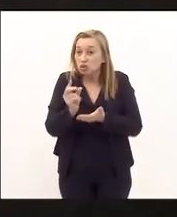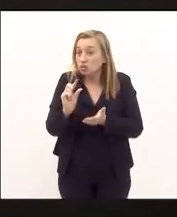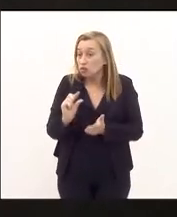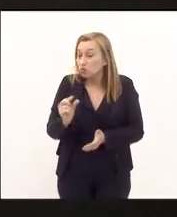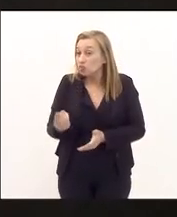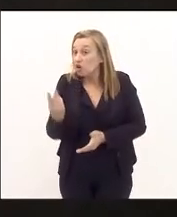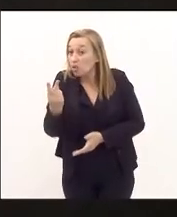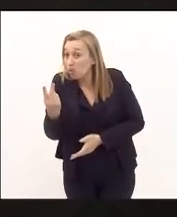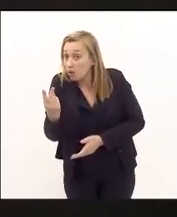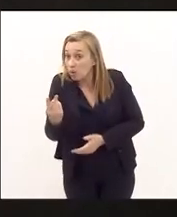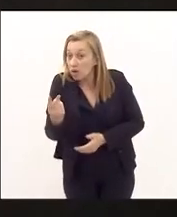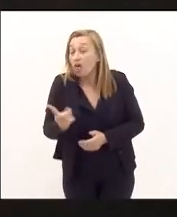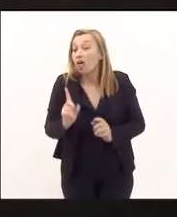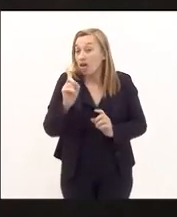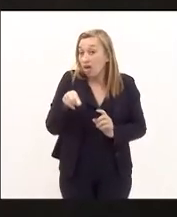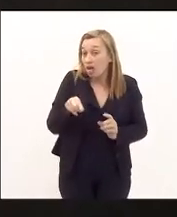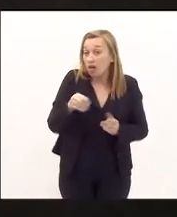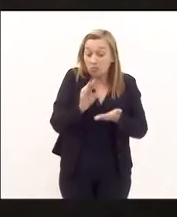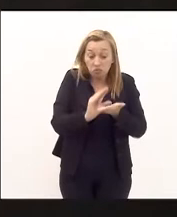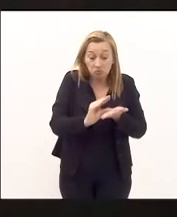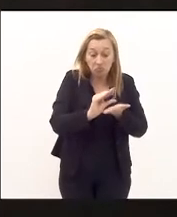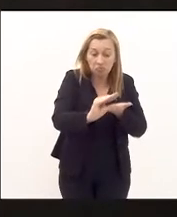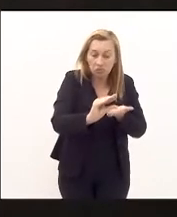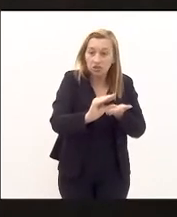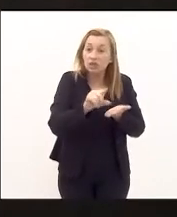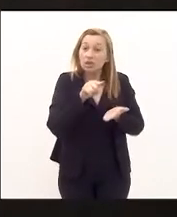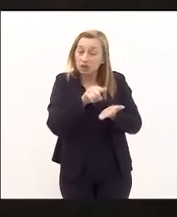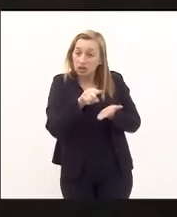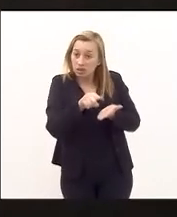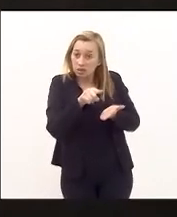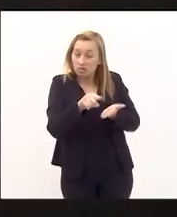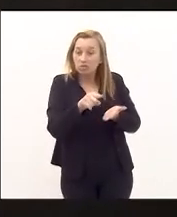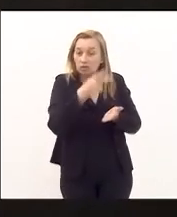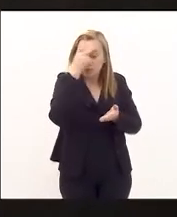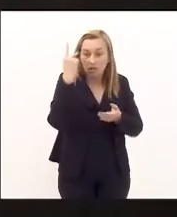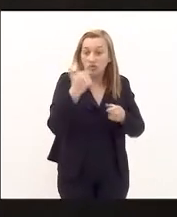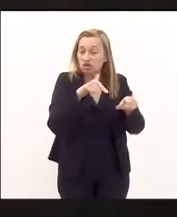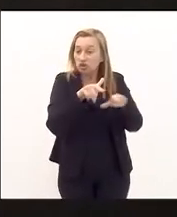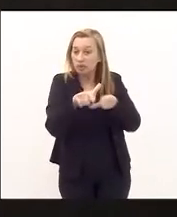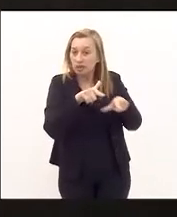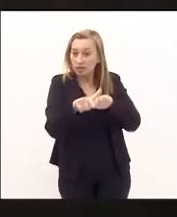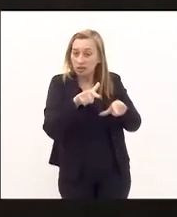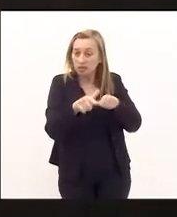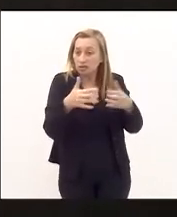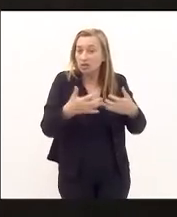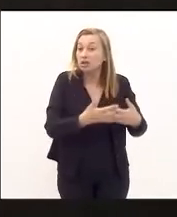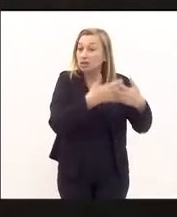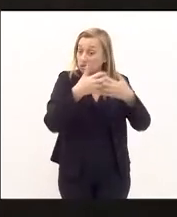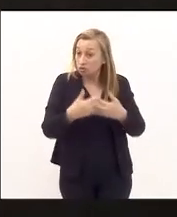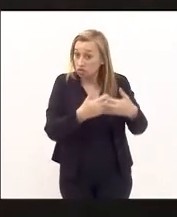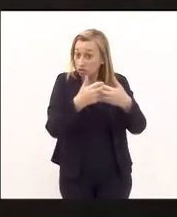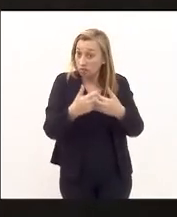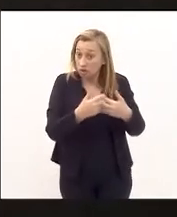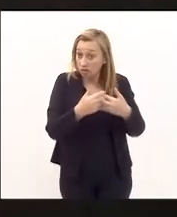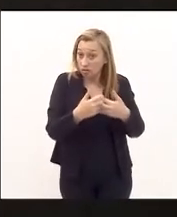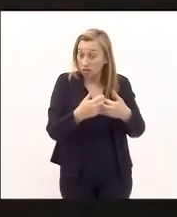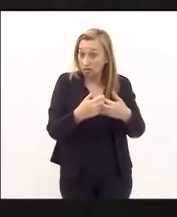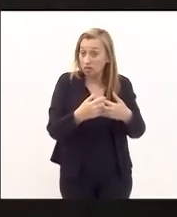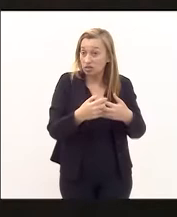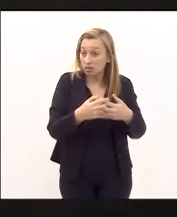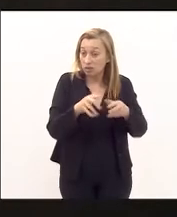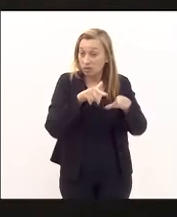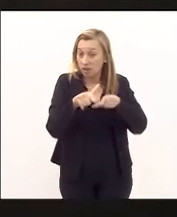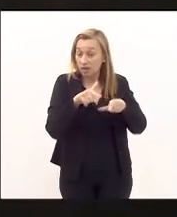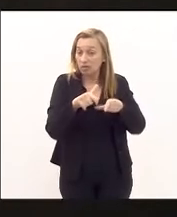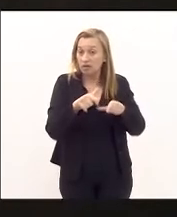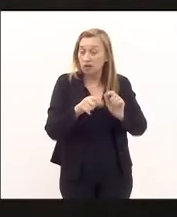uma parcela para que essa parcela dos trabalhadores dos caminhoneiros possam ter algum